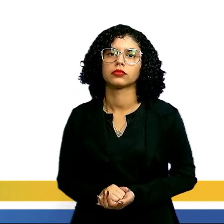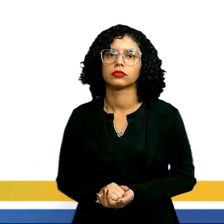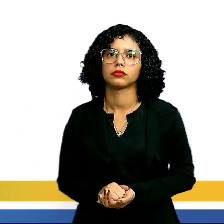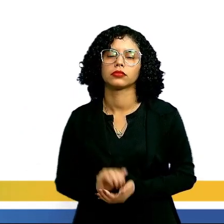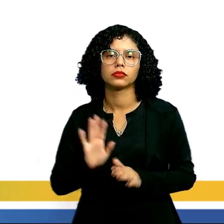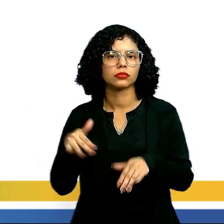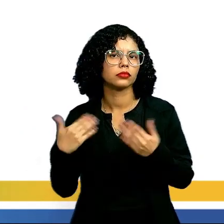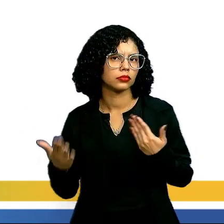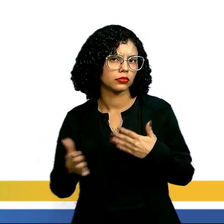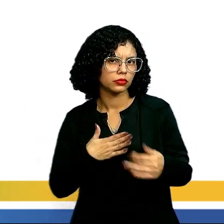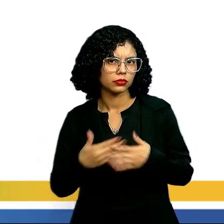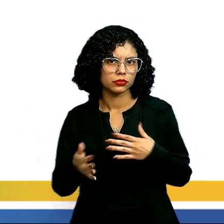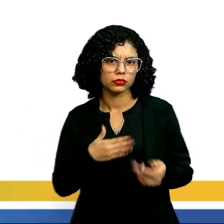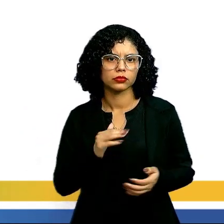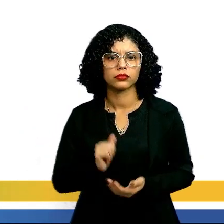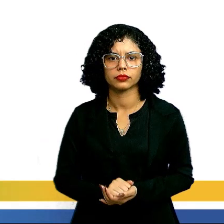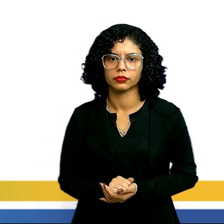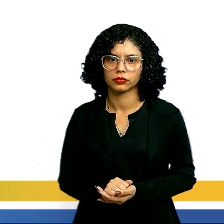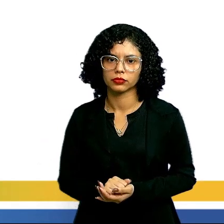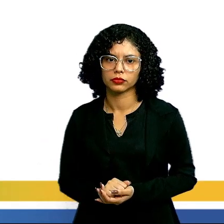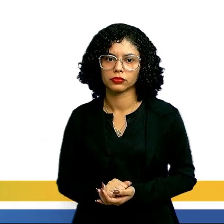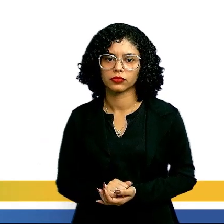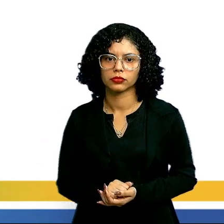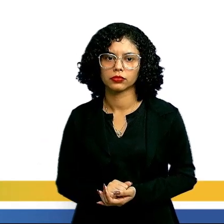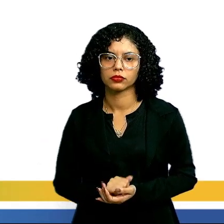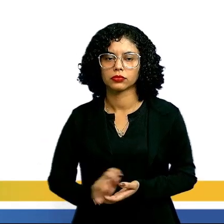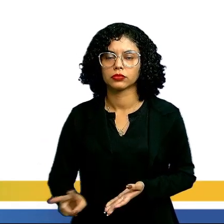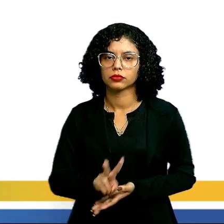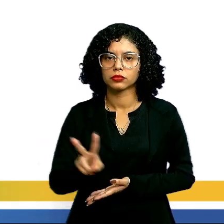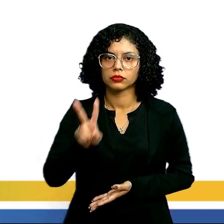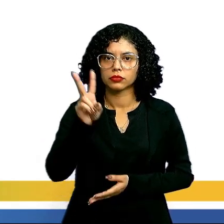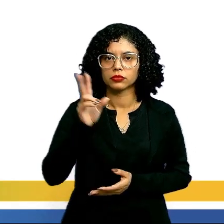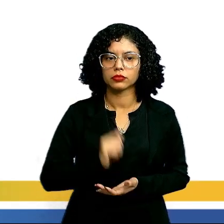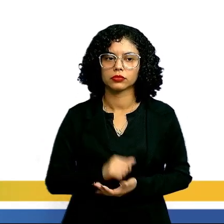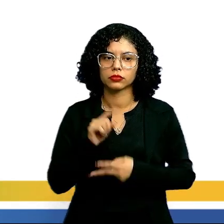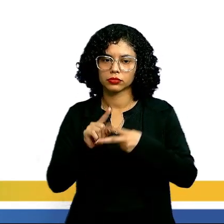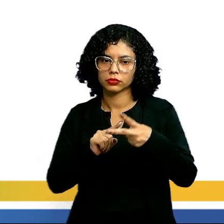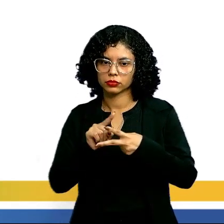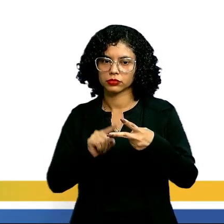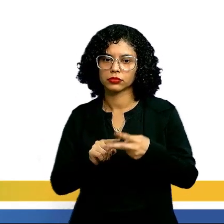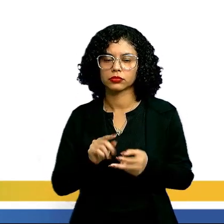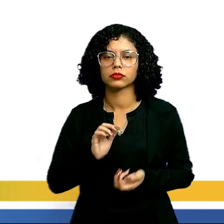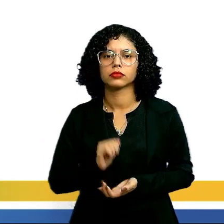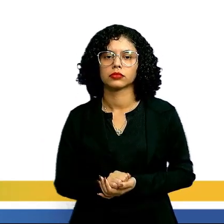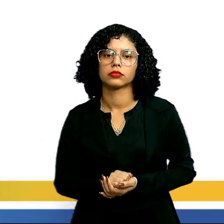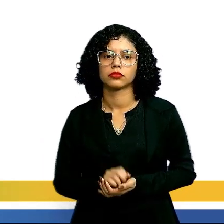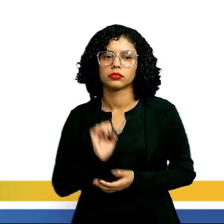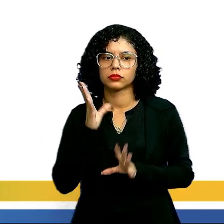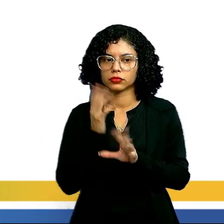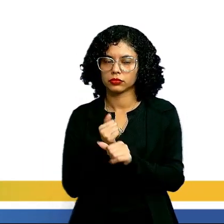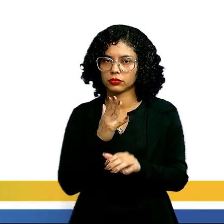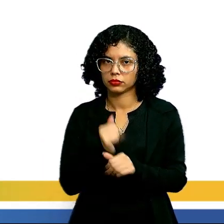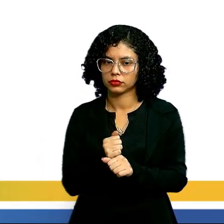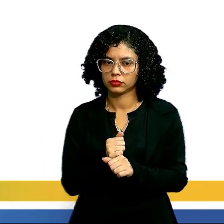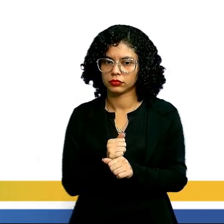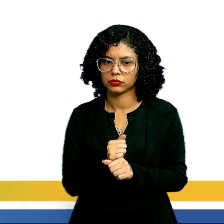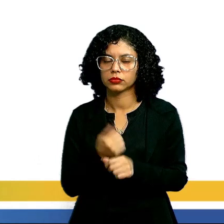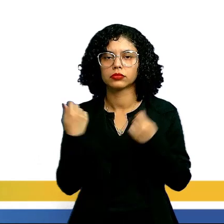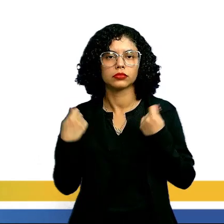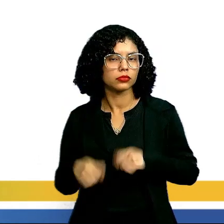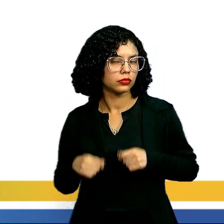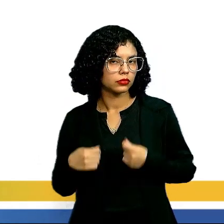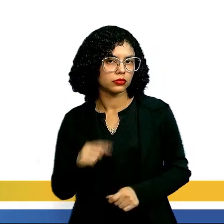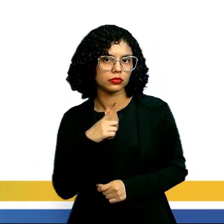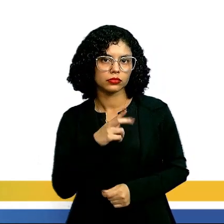em quaisquer caçapas. Os valores dessas 2 bolas são somados e